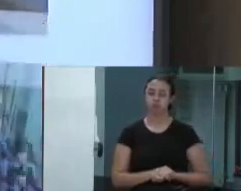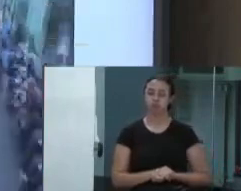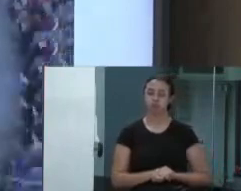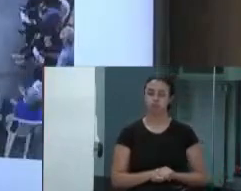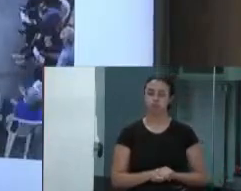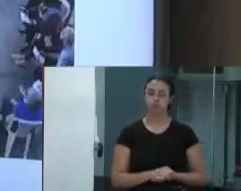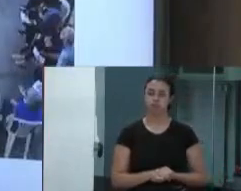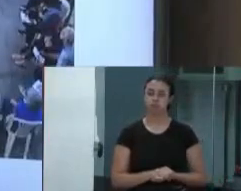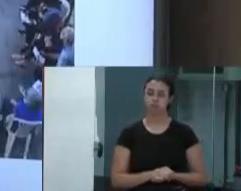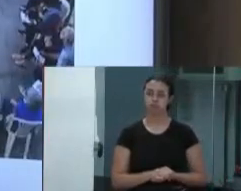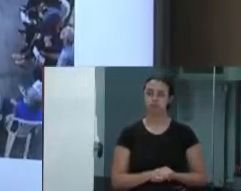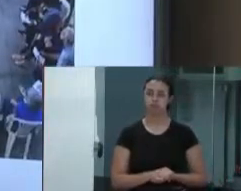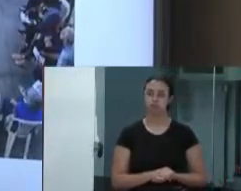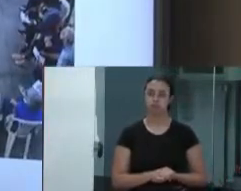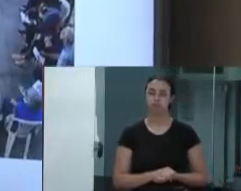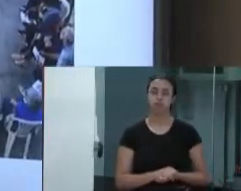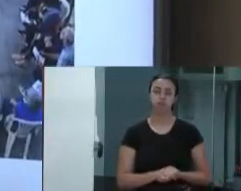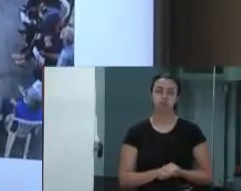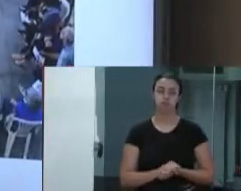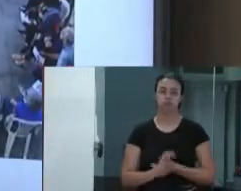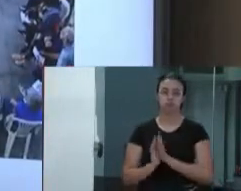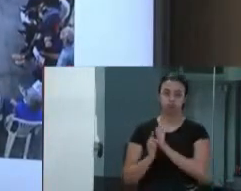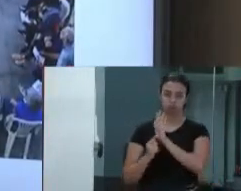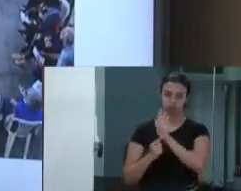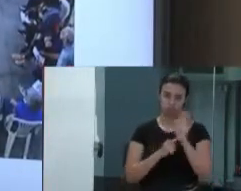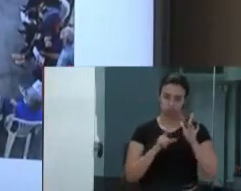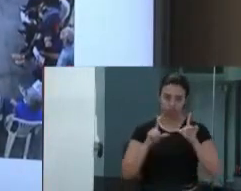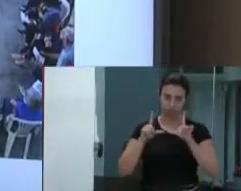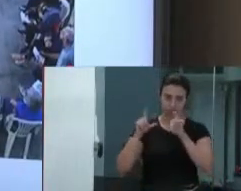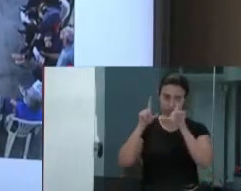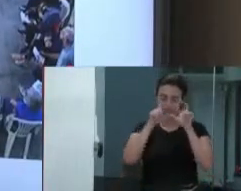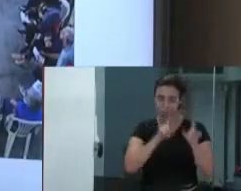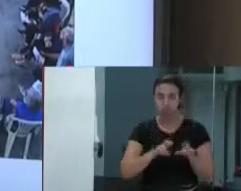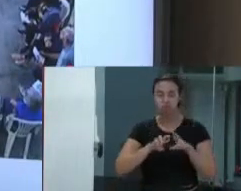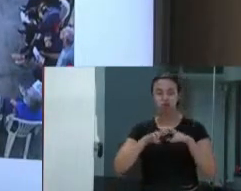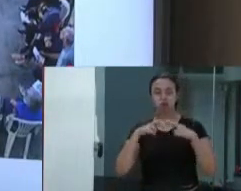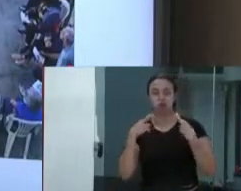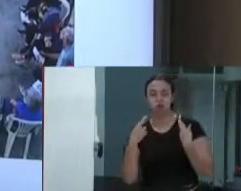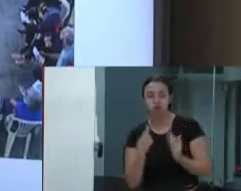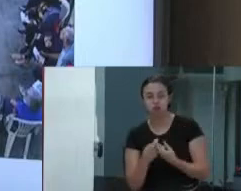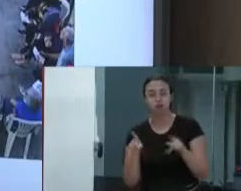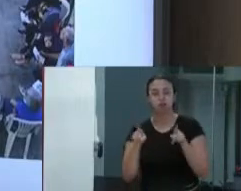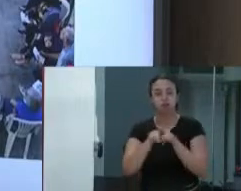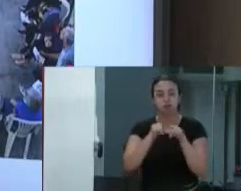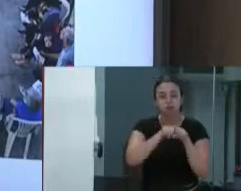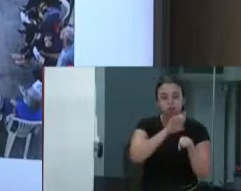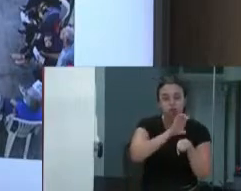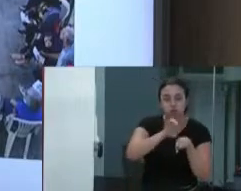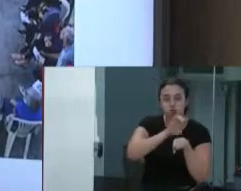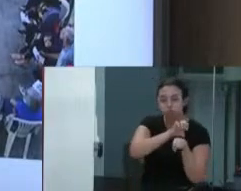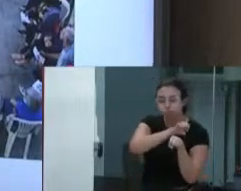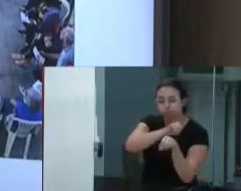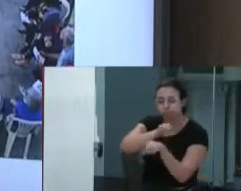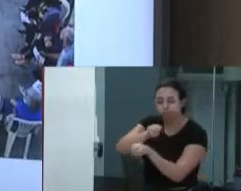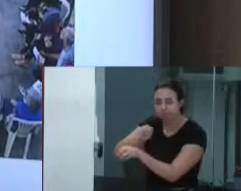Os quantitativos, aí tem um pouco dos registros, ó, das reuniões, das capacitações que foram